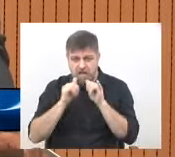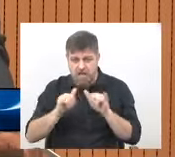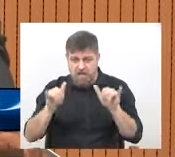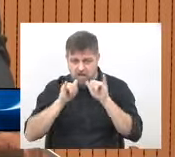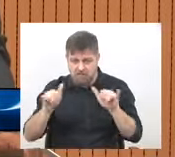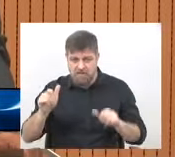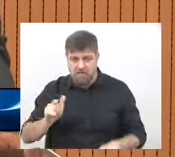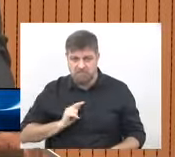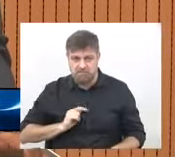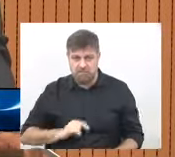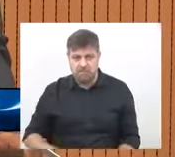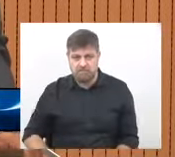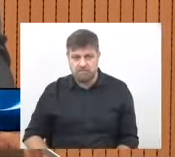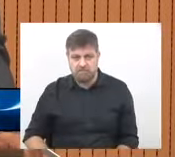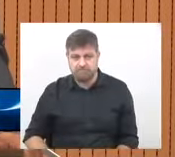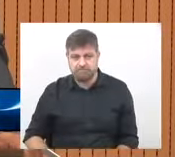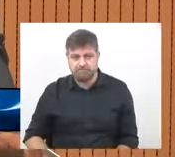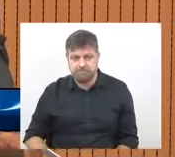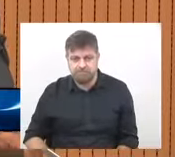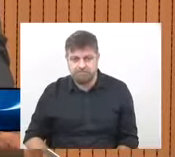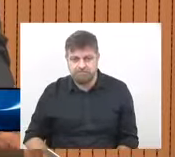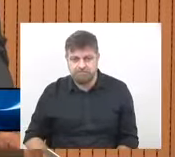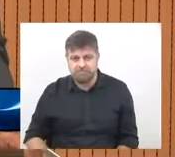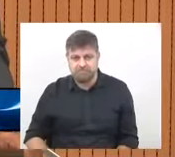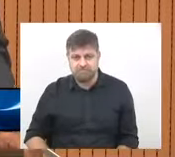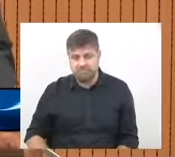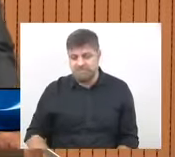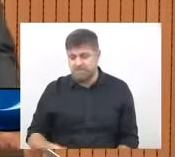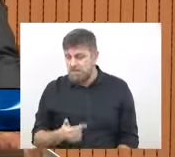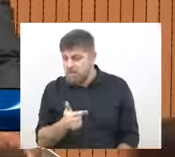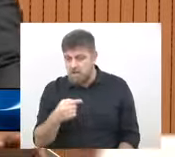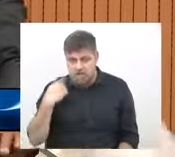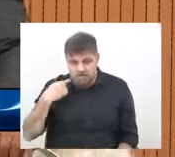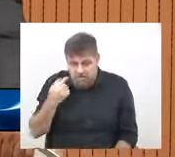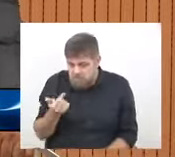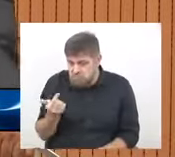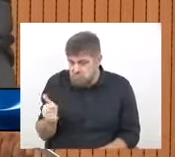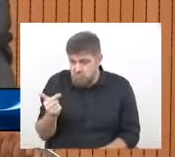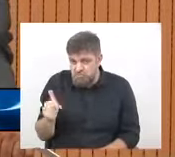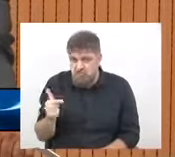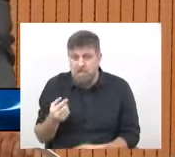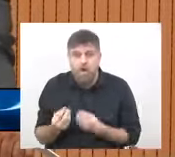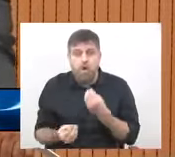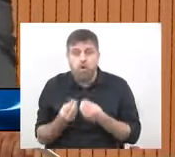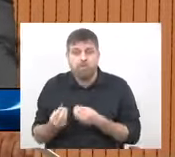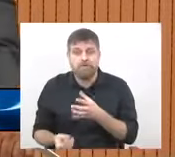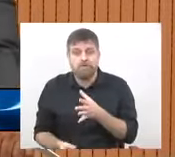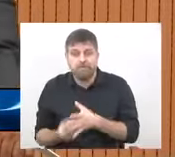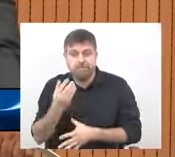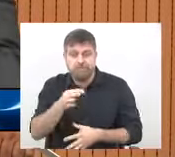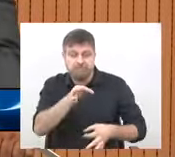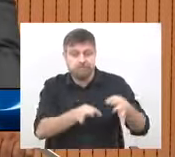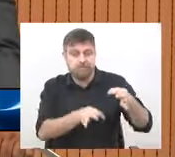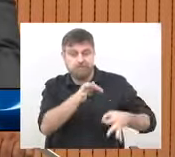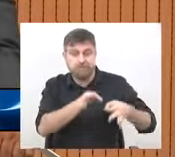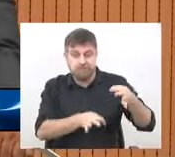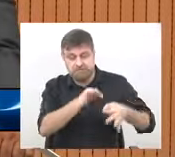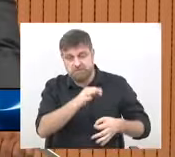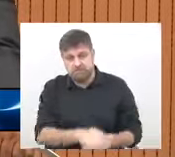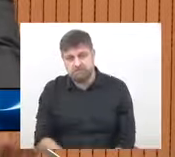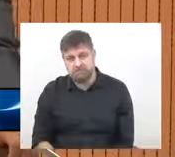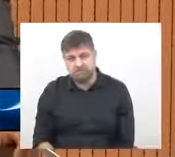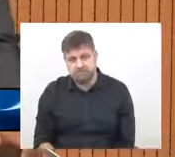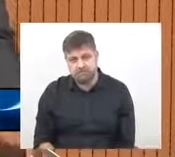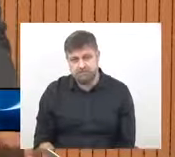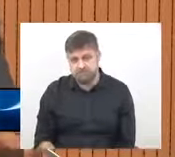uns anunciozinhos, tem um tópico que diz que sem advogado não se faz justiça. E